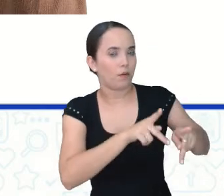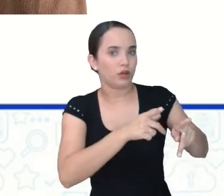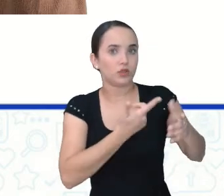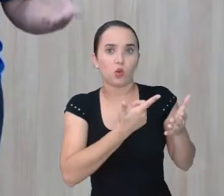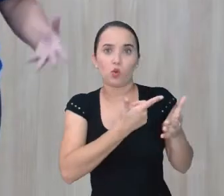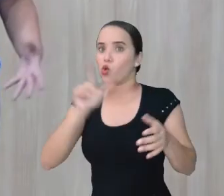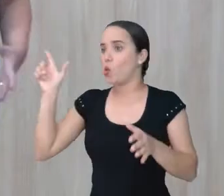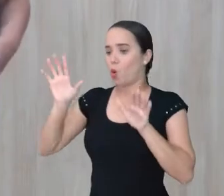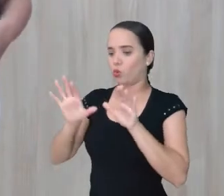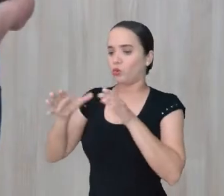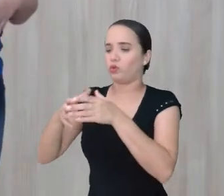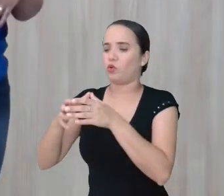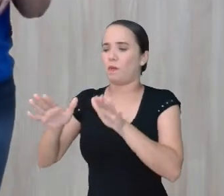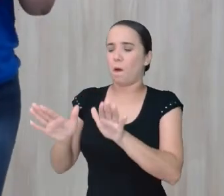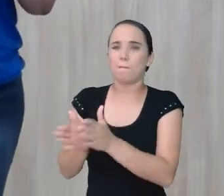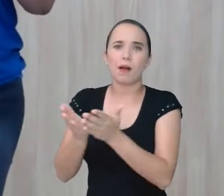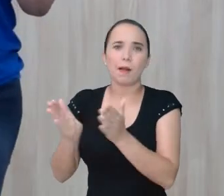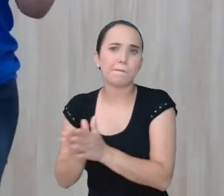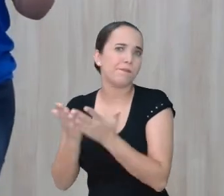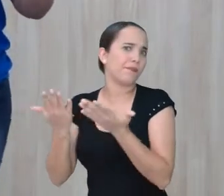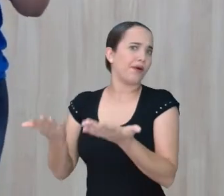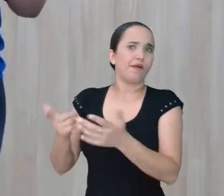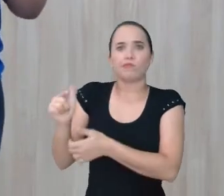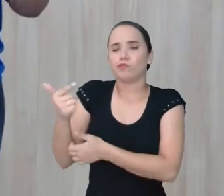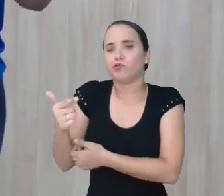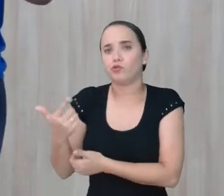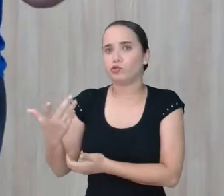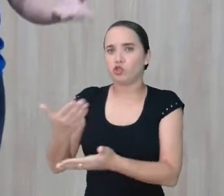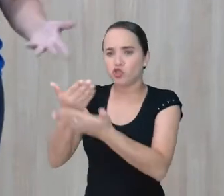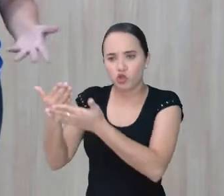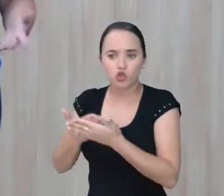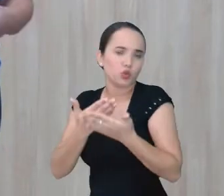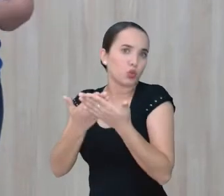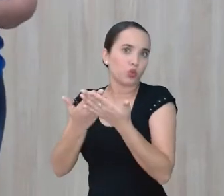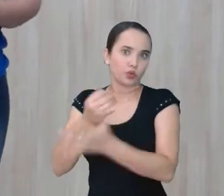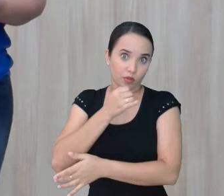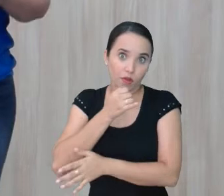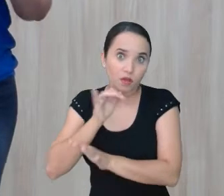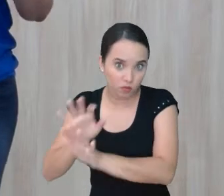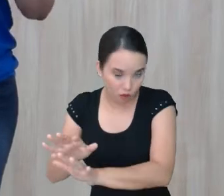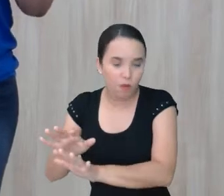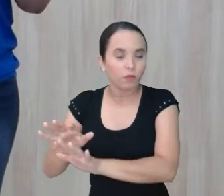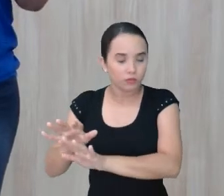tinham poder aquisitivo, que não tinham não tinha estudo, por exemplo,